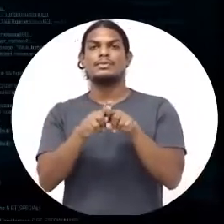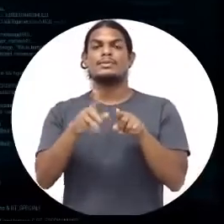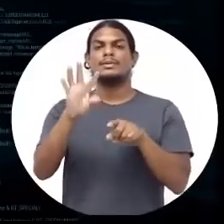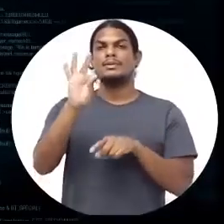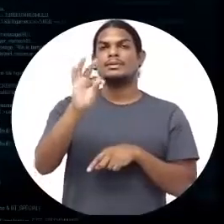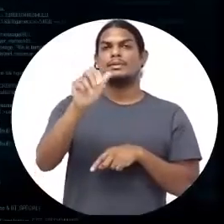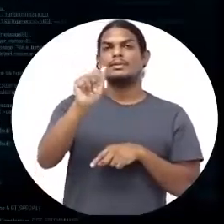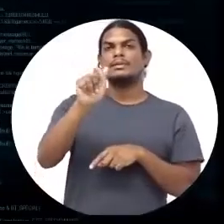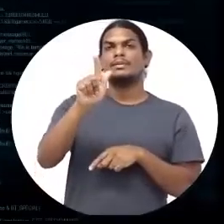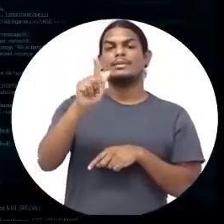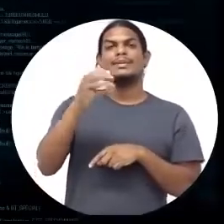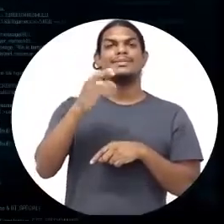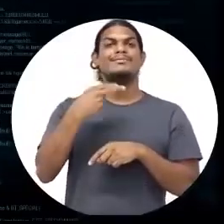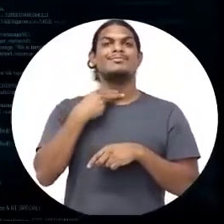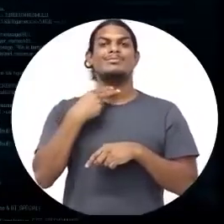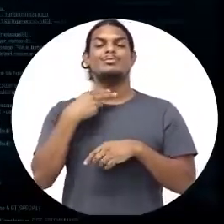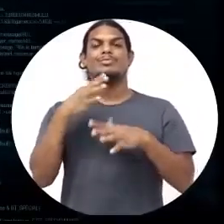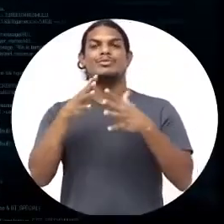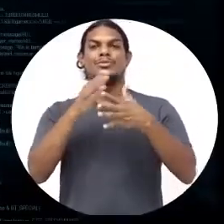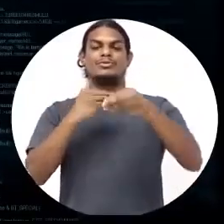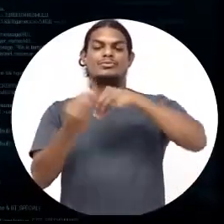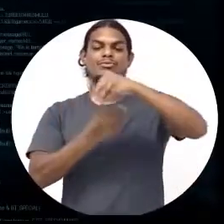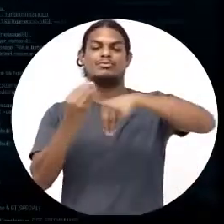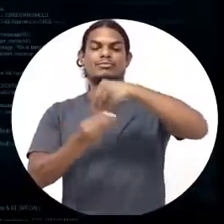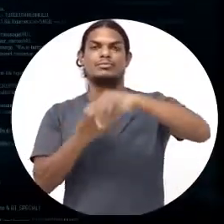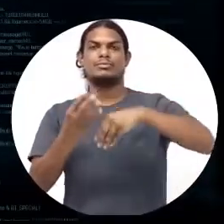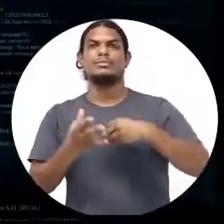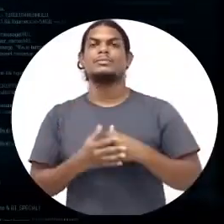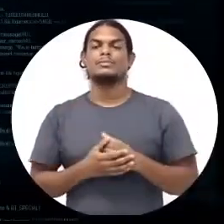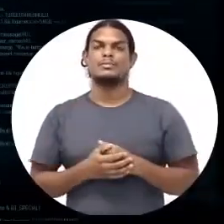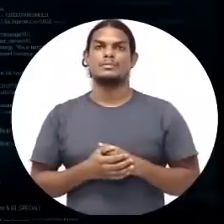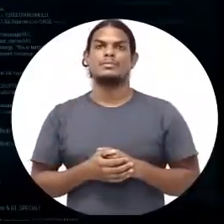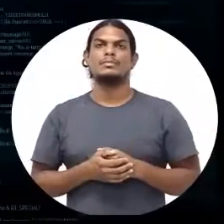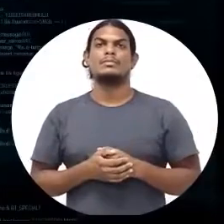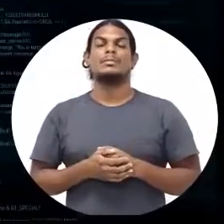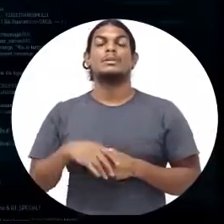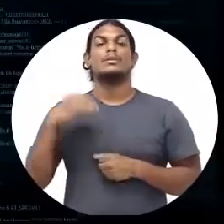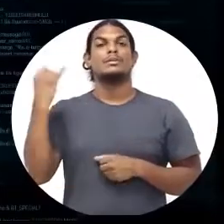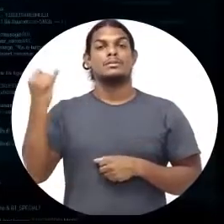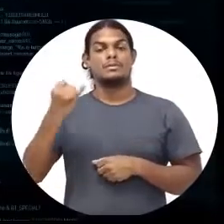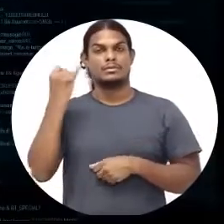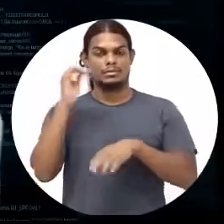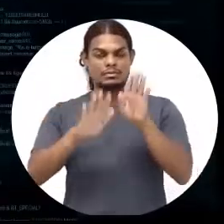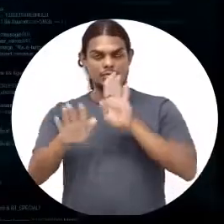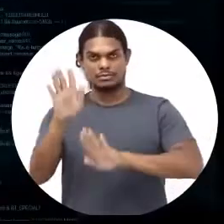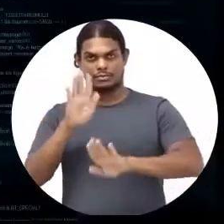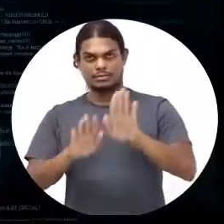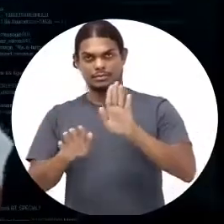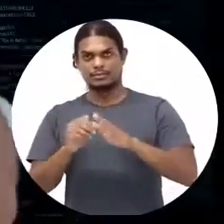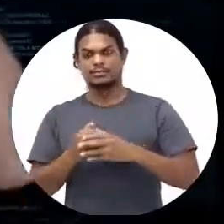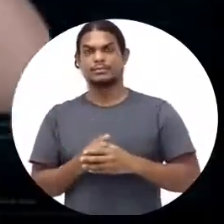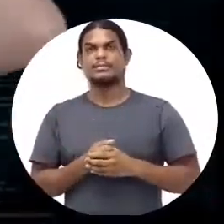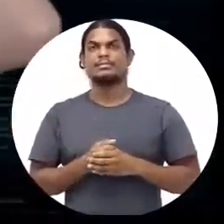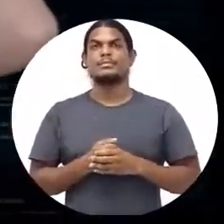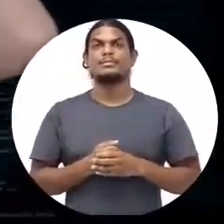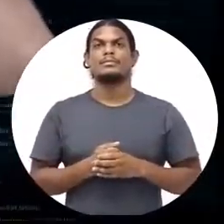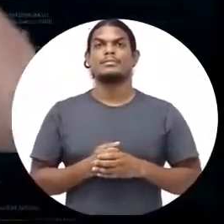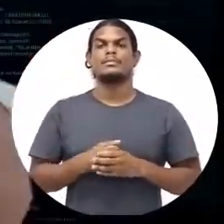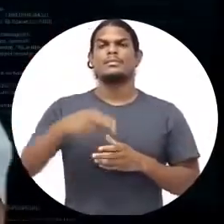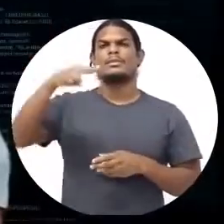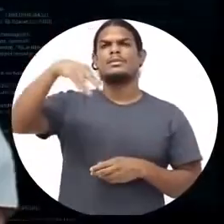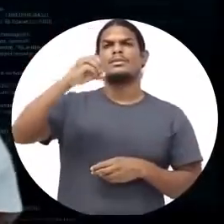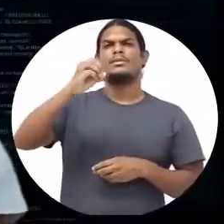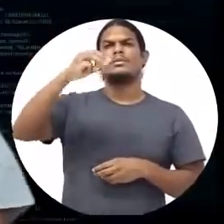não poderiam ficar misturadas. Então, tenha muito cuidado com isso. E nomenclatura de